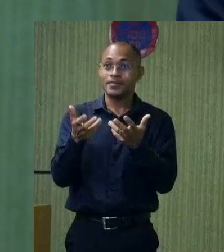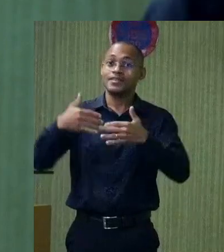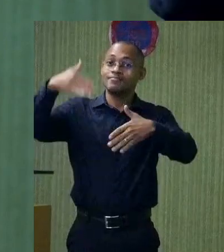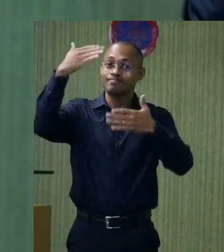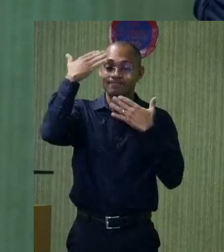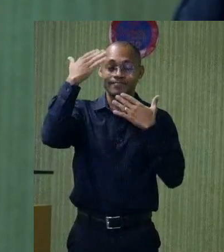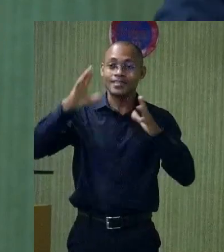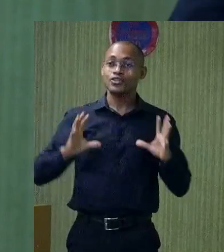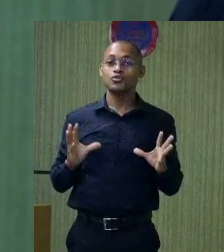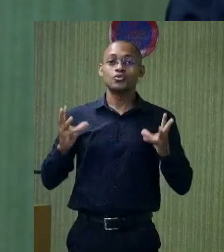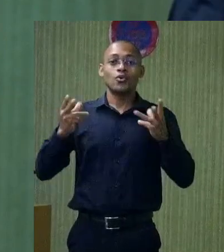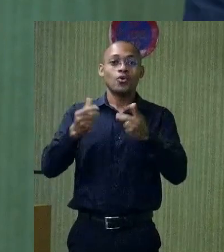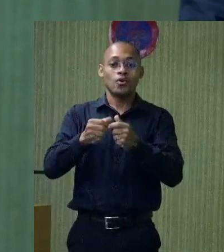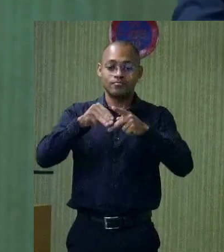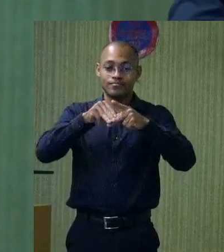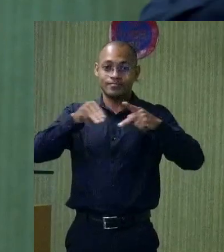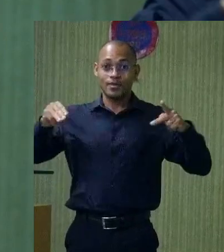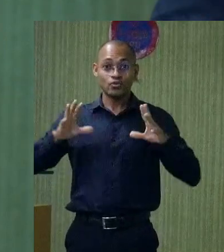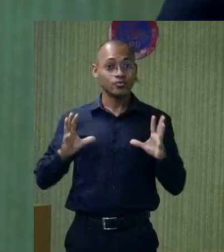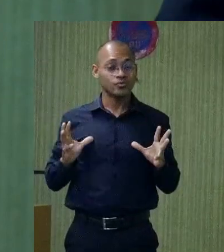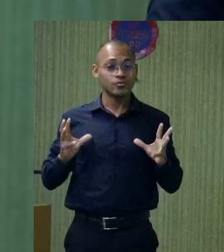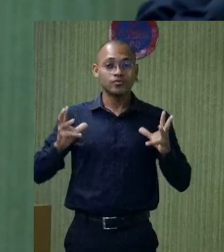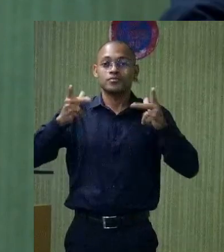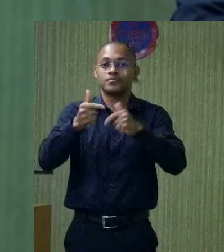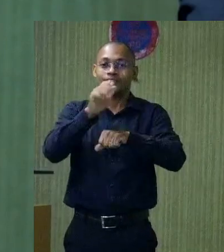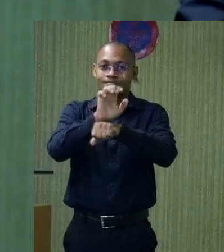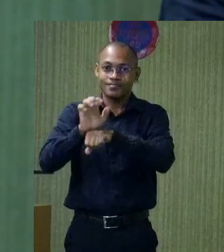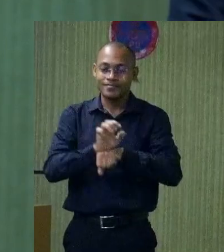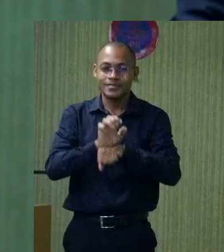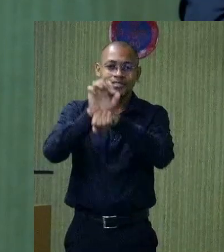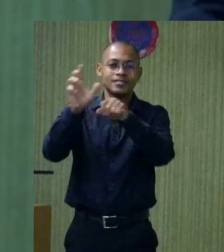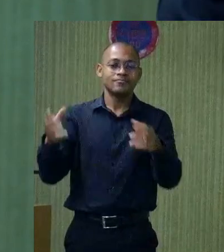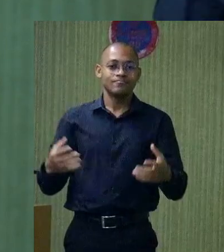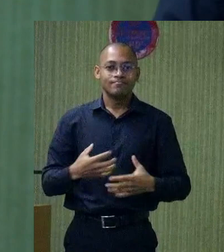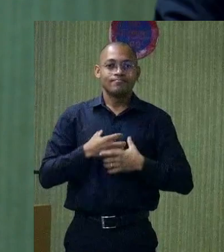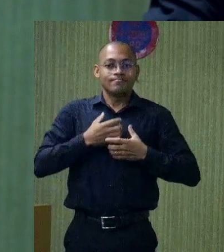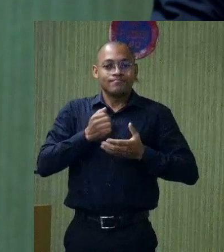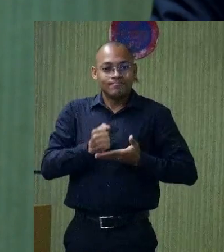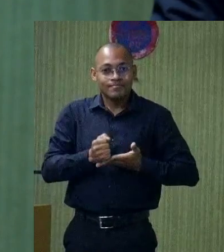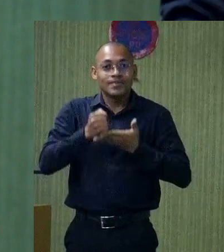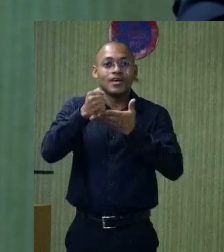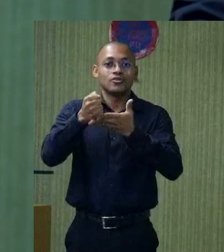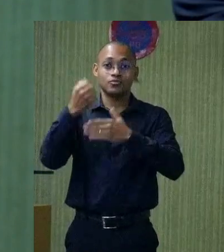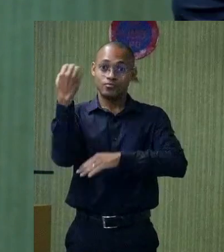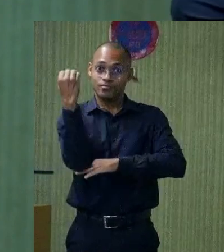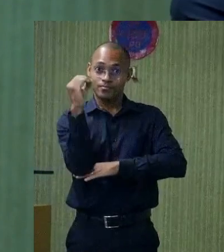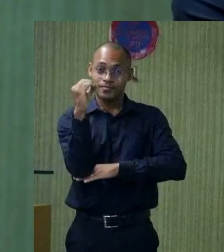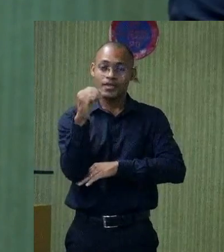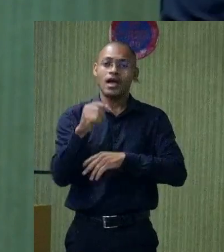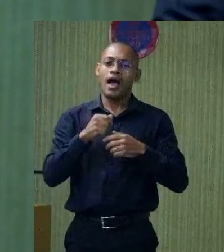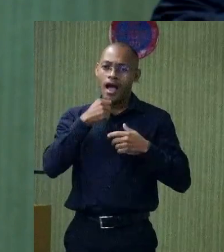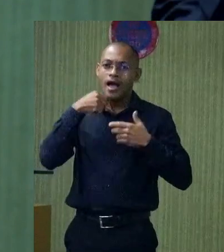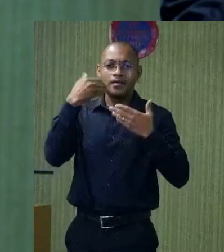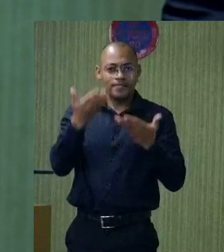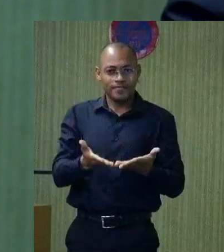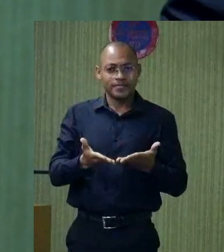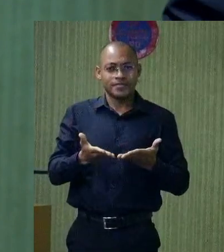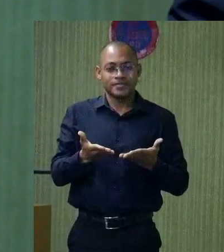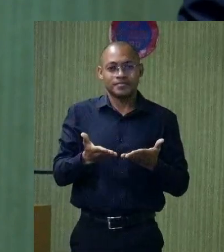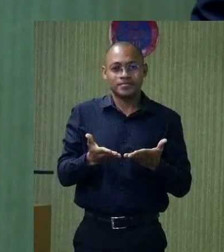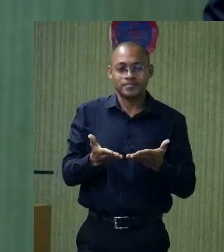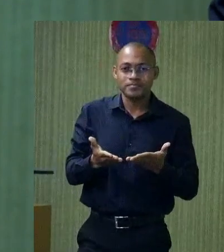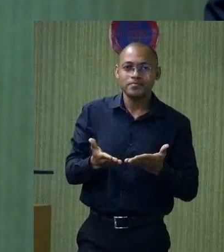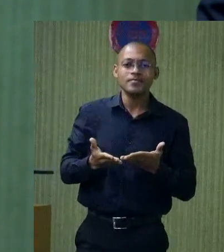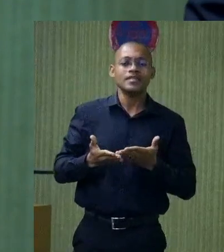públicos a todos os estados pela solidariedade com o Rio Grande do Sul foi e ainda está sendo um momento de muita